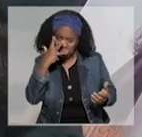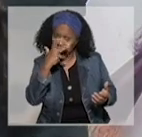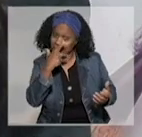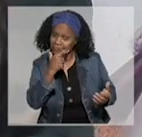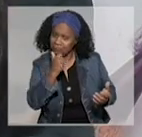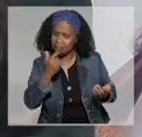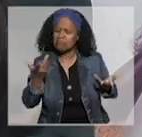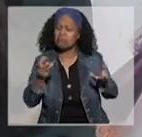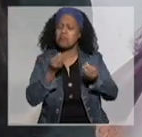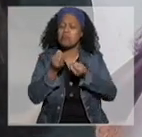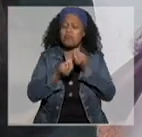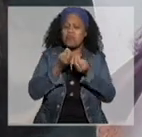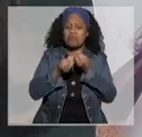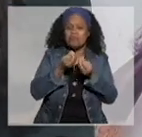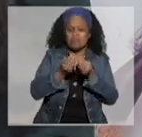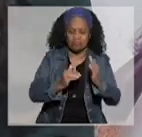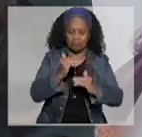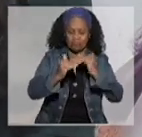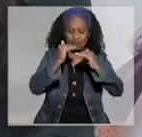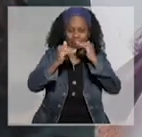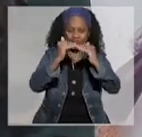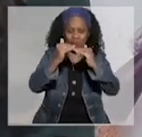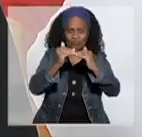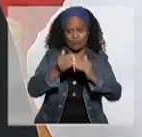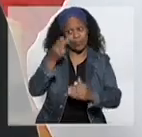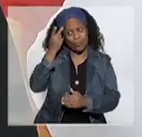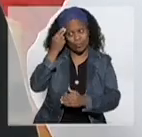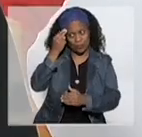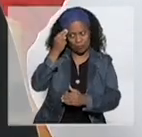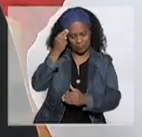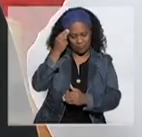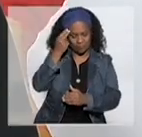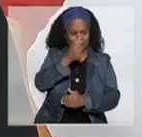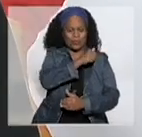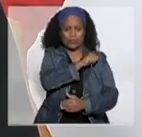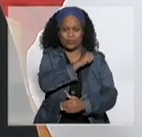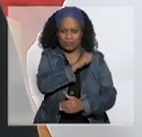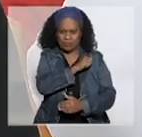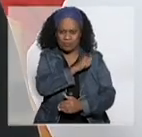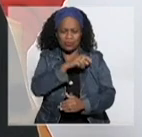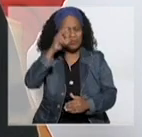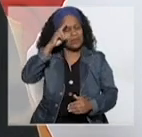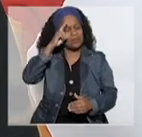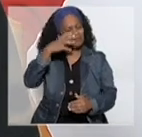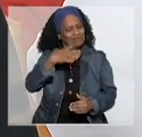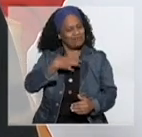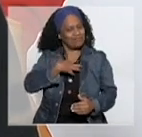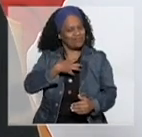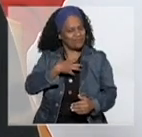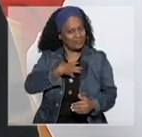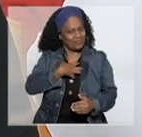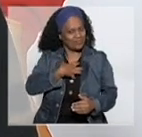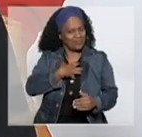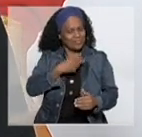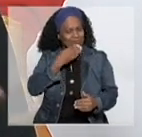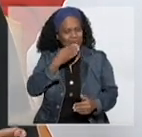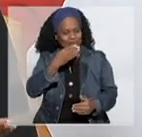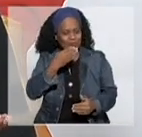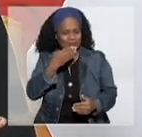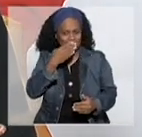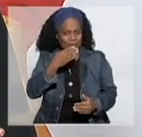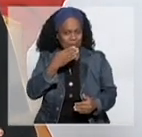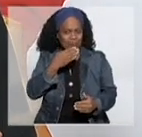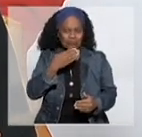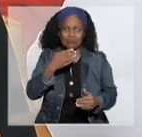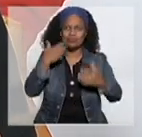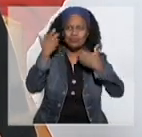instrumento bonito? Como é que é esse processo? Geralmente, os alunos usam uma lembrança afetiva, né? Tipo, às vezes